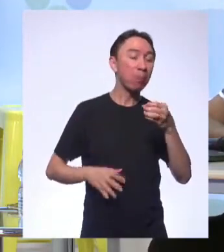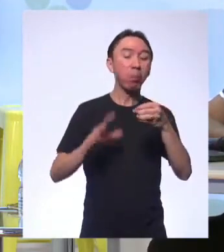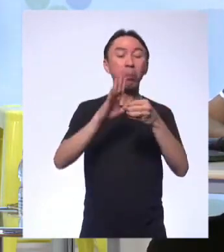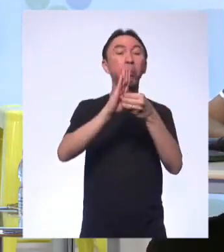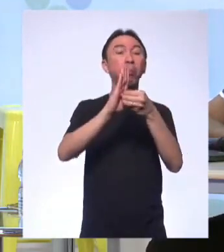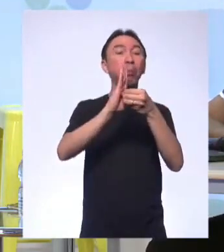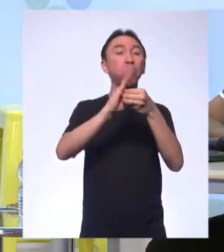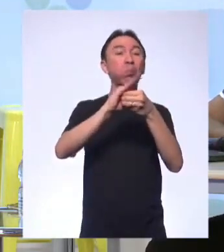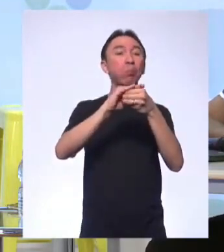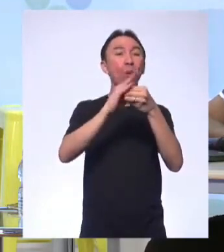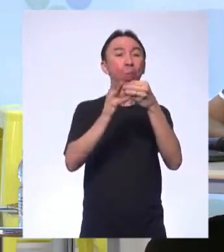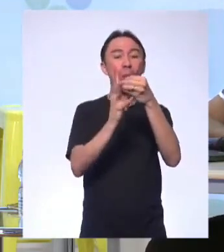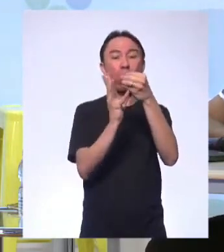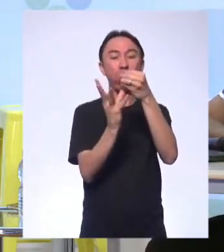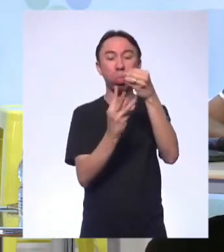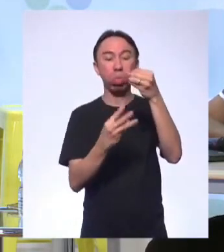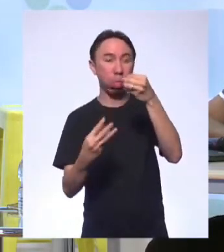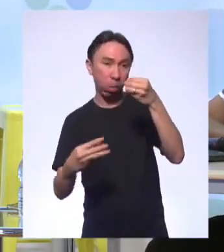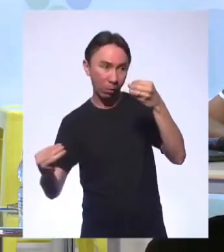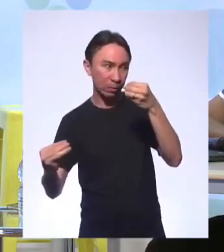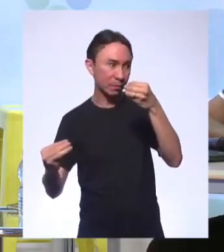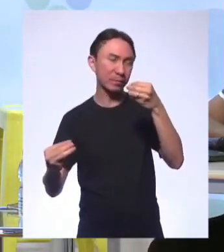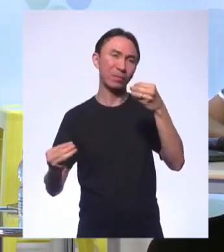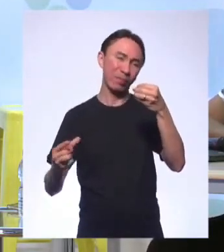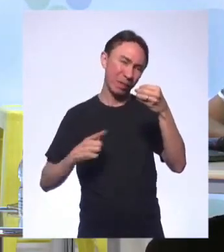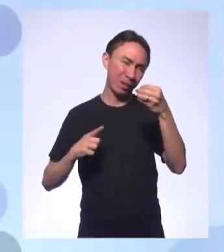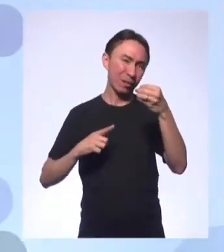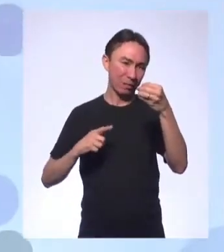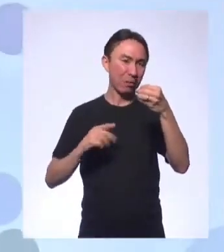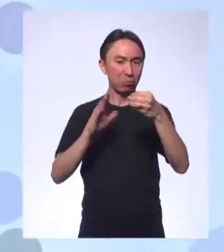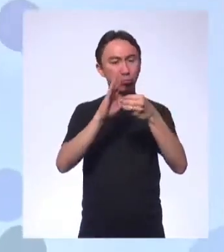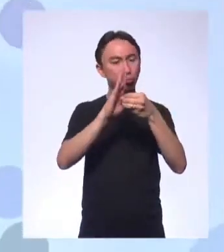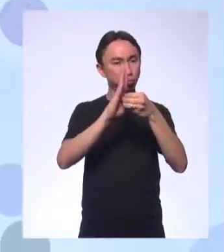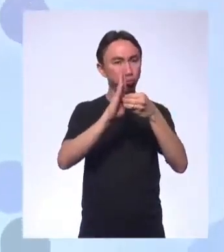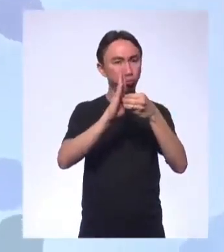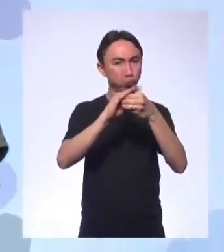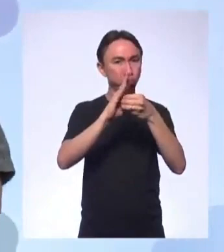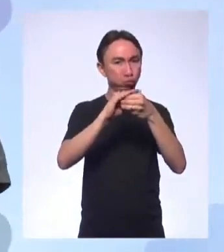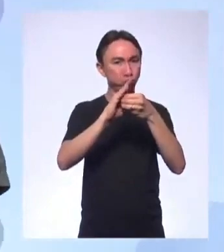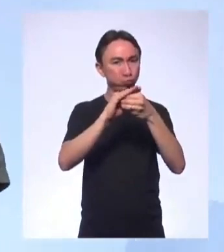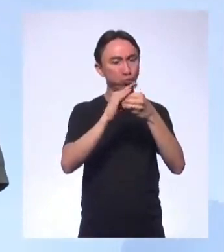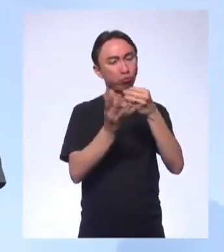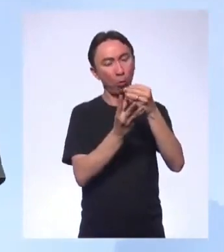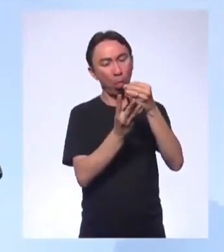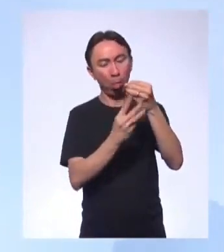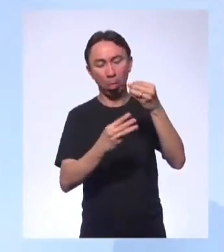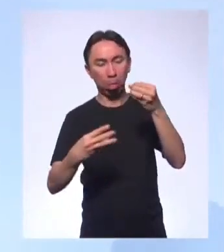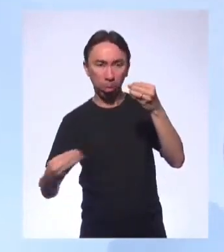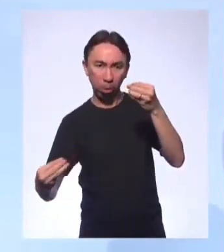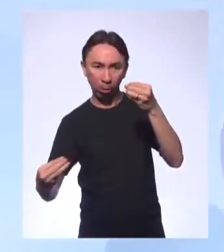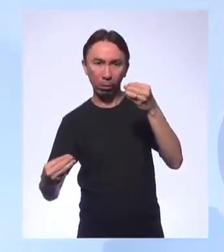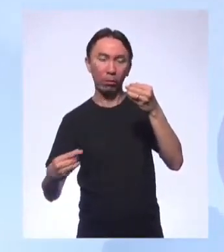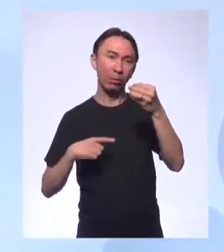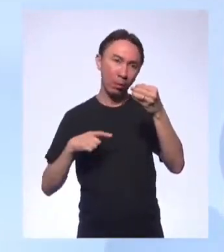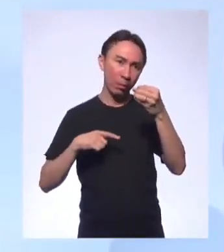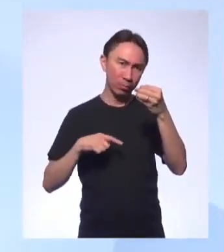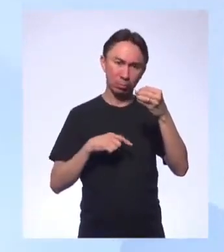que nós temos aí onde tem o saneamento básico, portanto, e tem a rede de